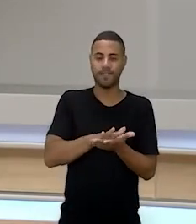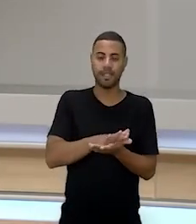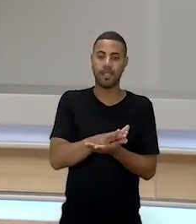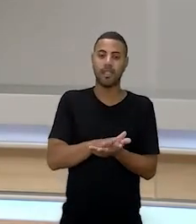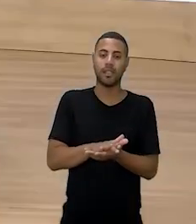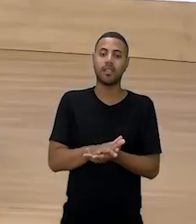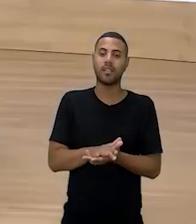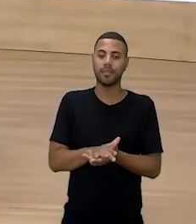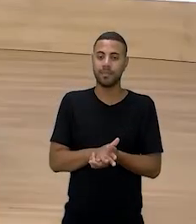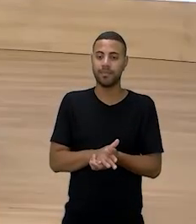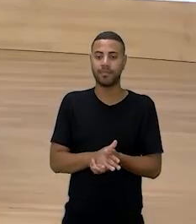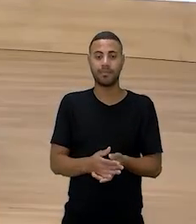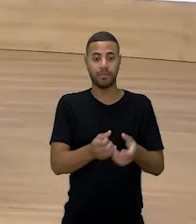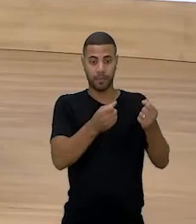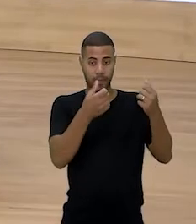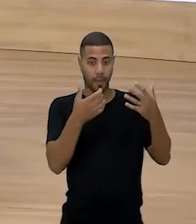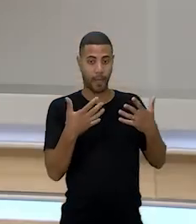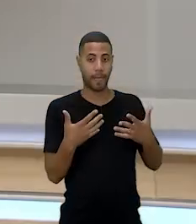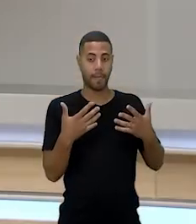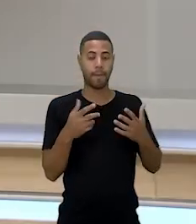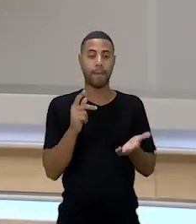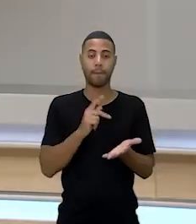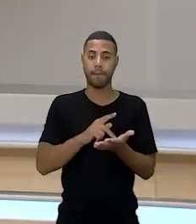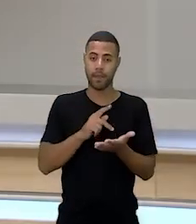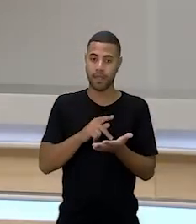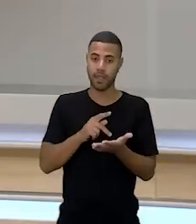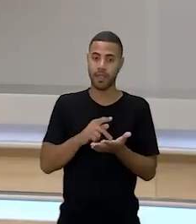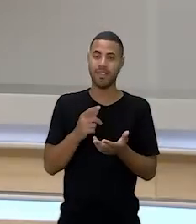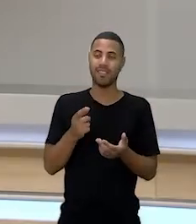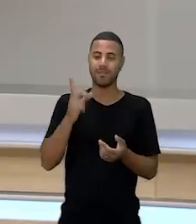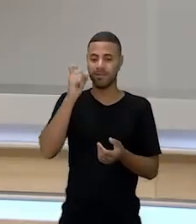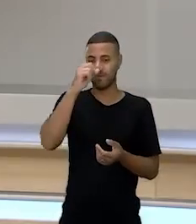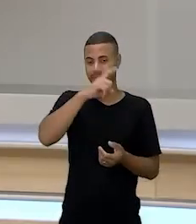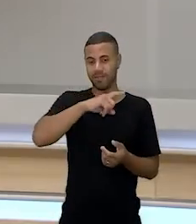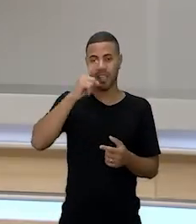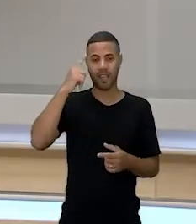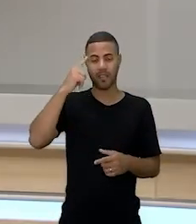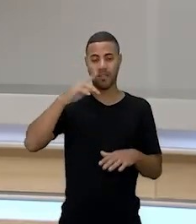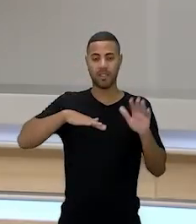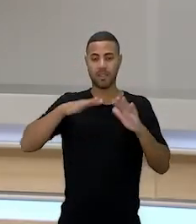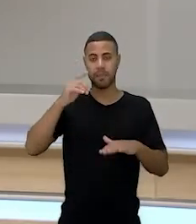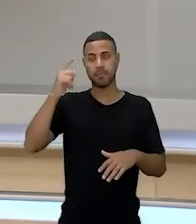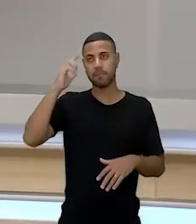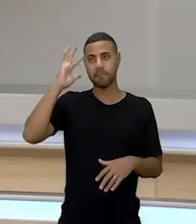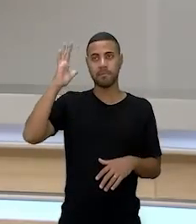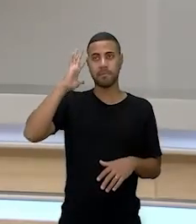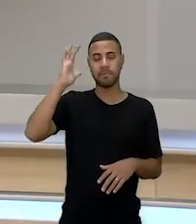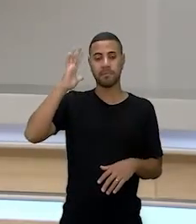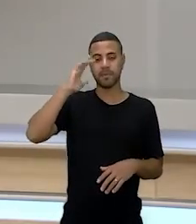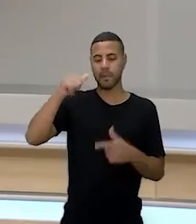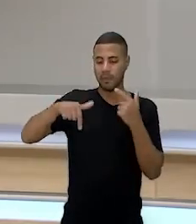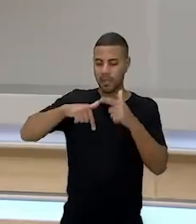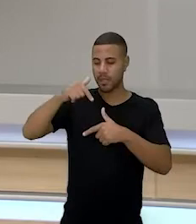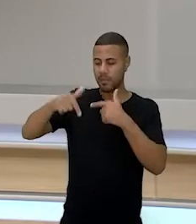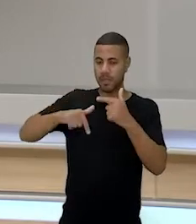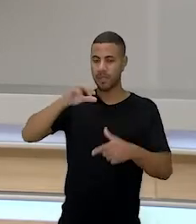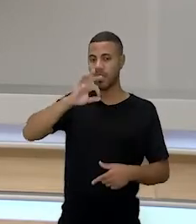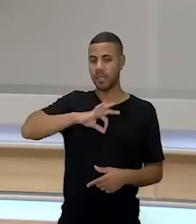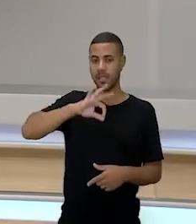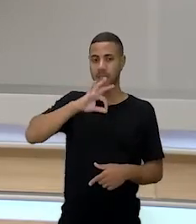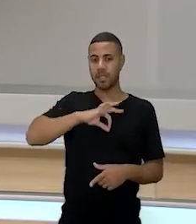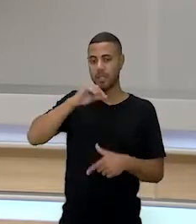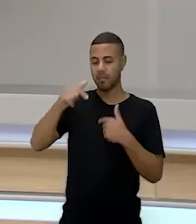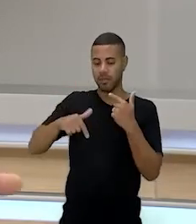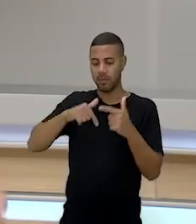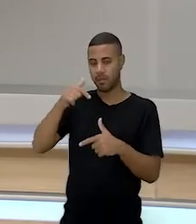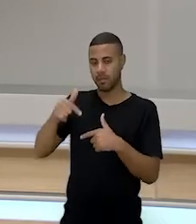questão que você falou é extremamente complexa, né? É delicado esse equilíbrio, porque gera um ciclo virtuoso de trabalho, de renda para a região